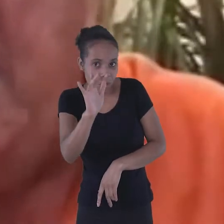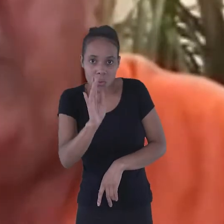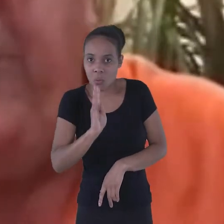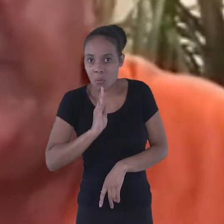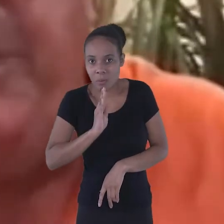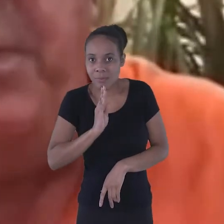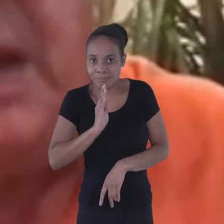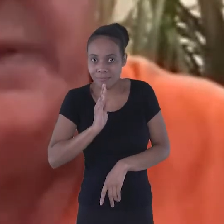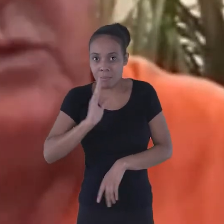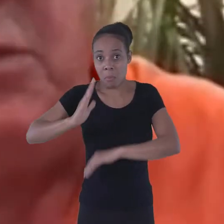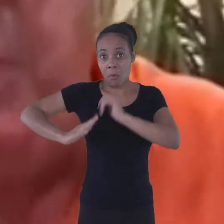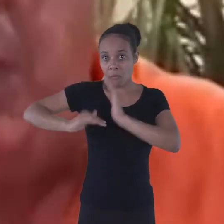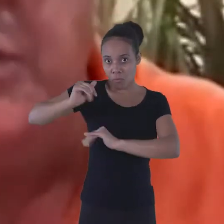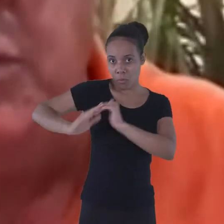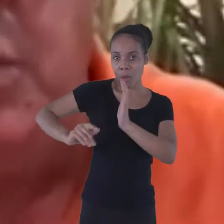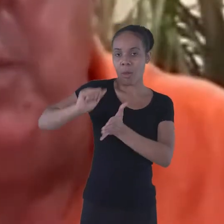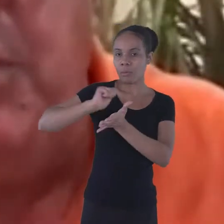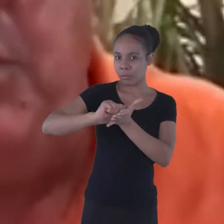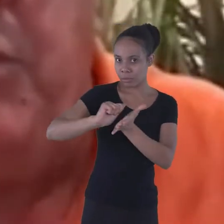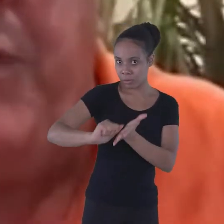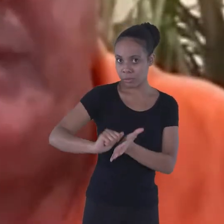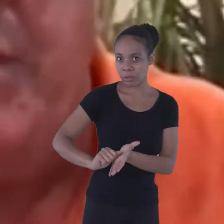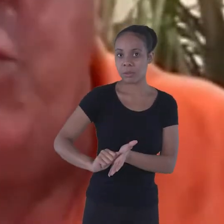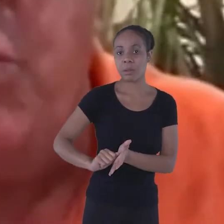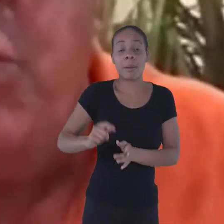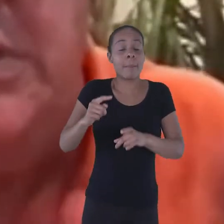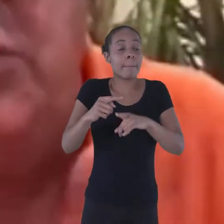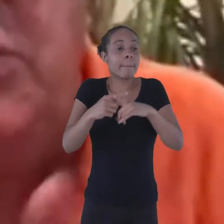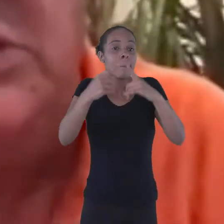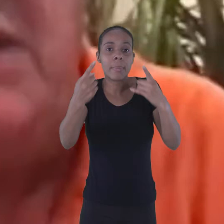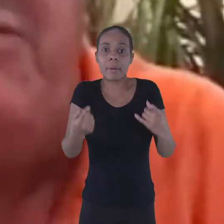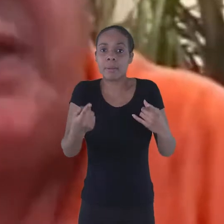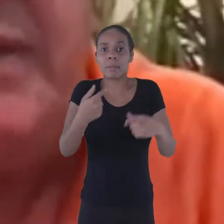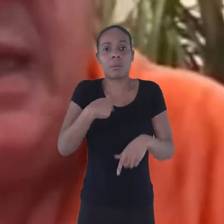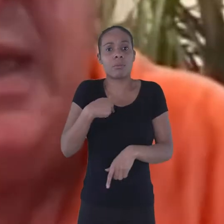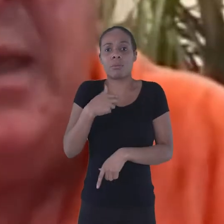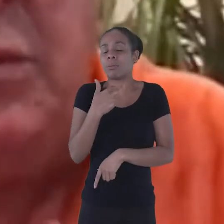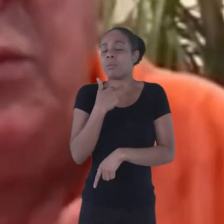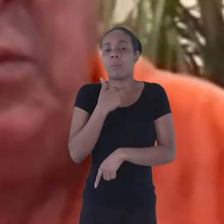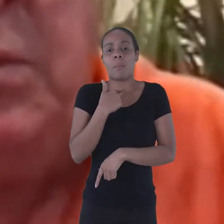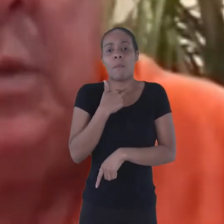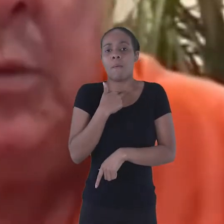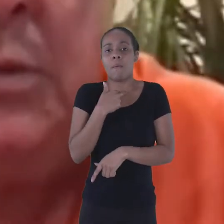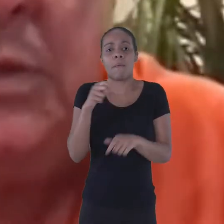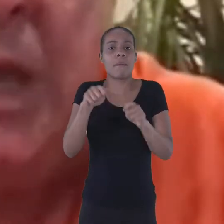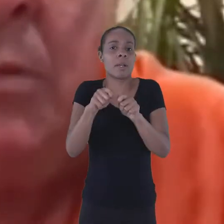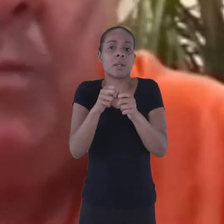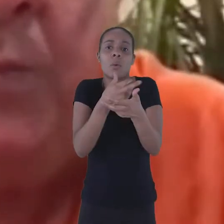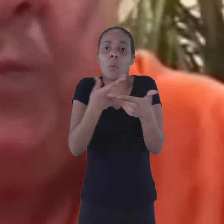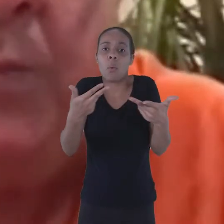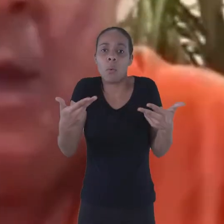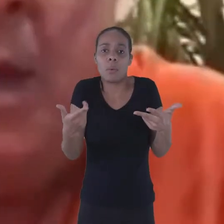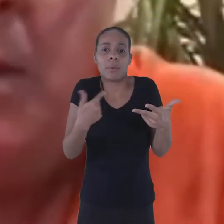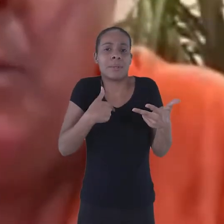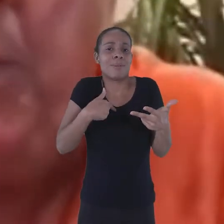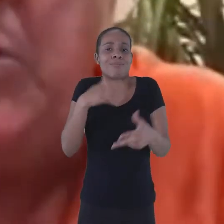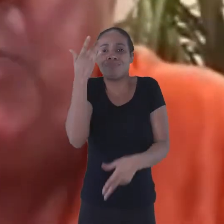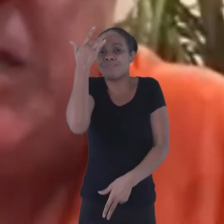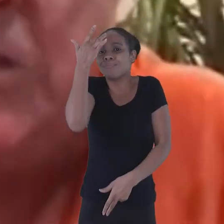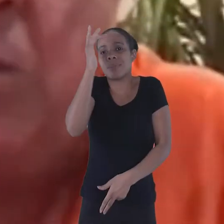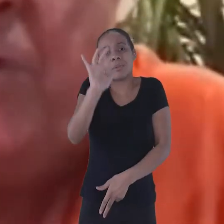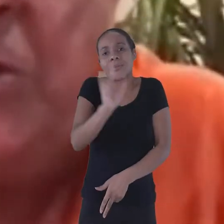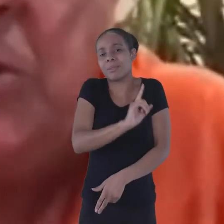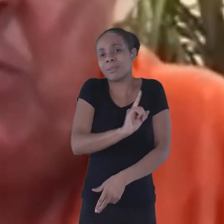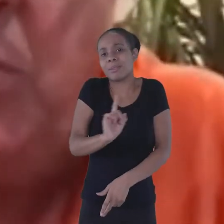tal, eu falei, mas eu não posso fazer alguma coisa que eu não sei fazer, que eu não sei, eu não